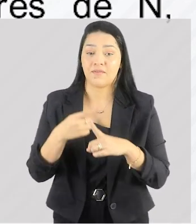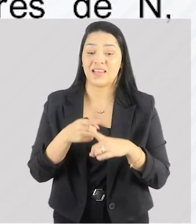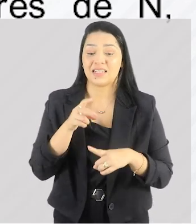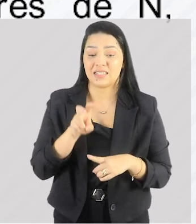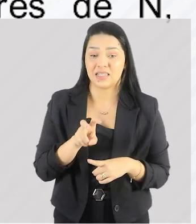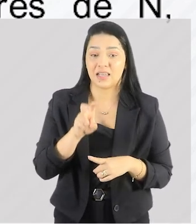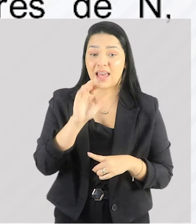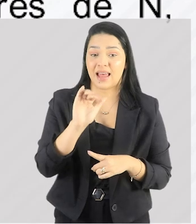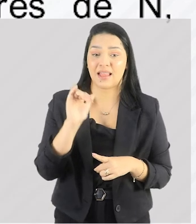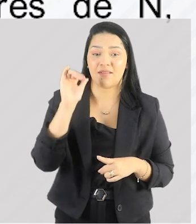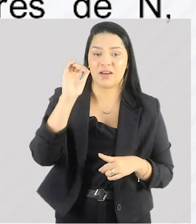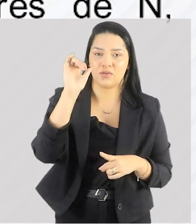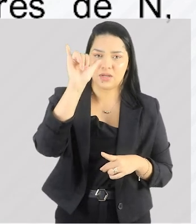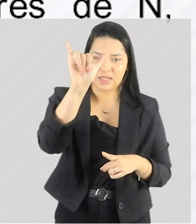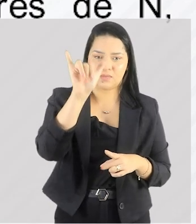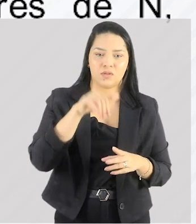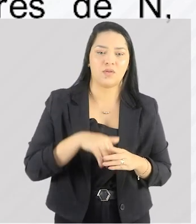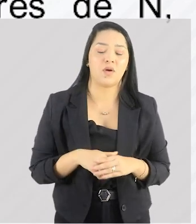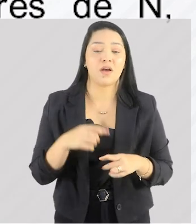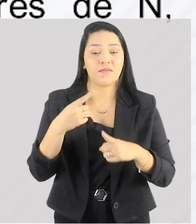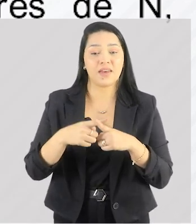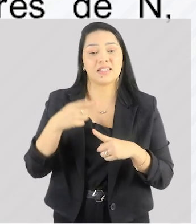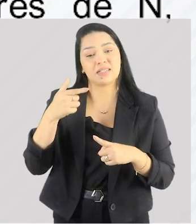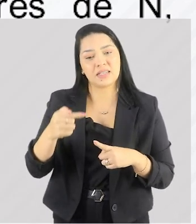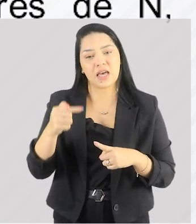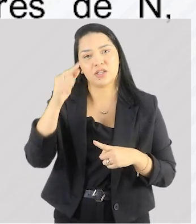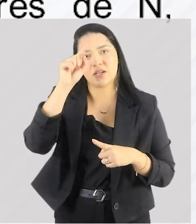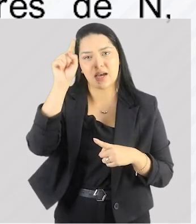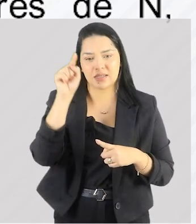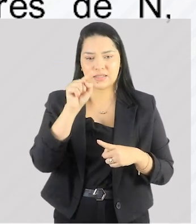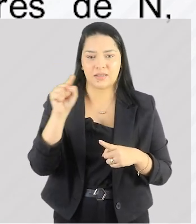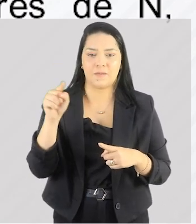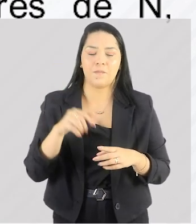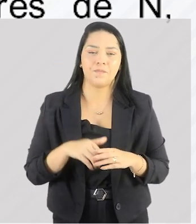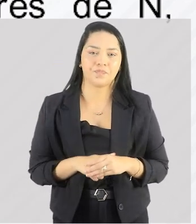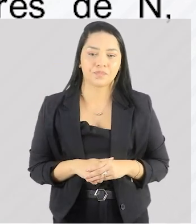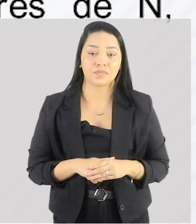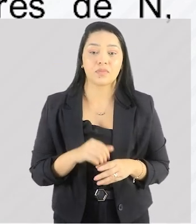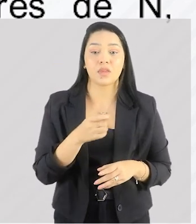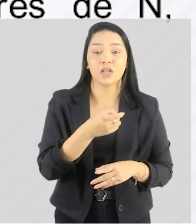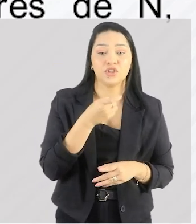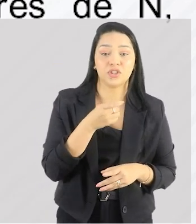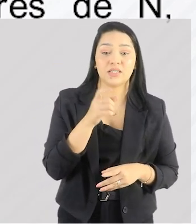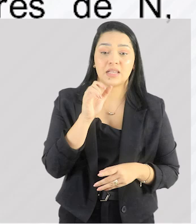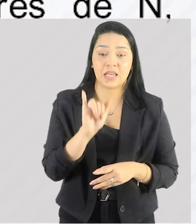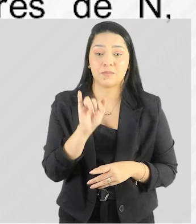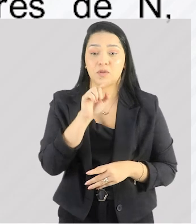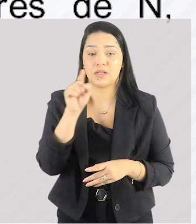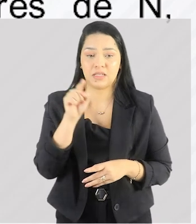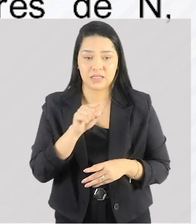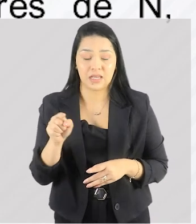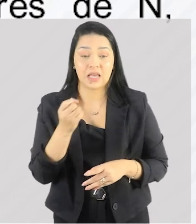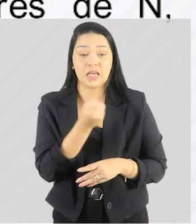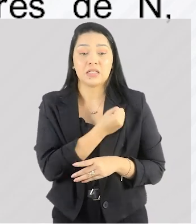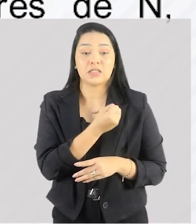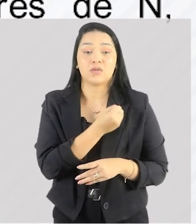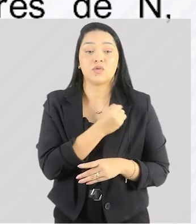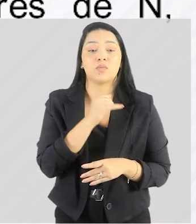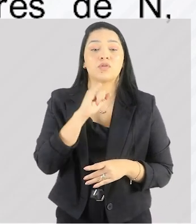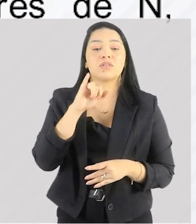Vezes 5 elevado a y, vezes 7 elevado a z. Na qual x, y e